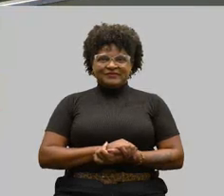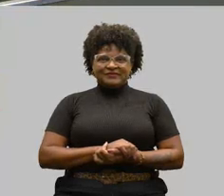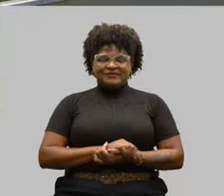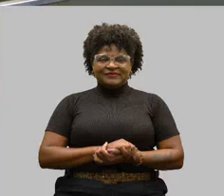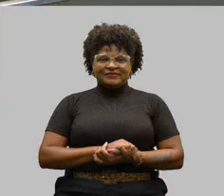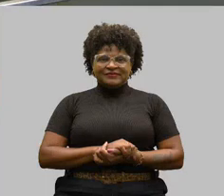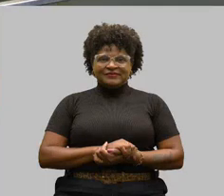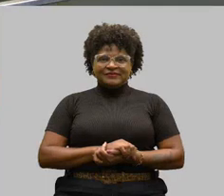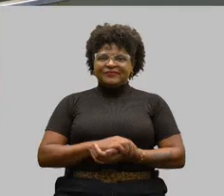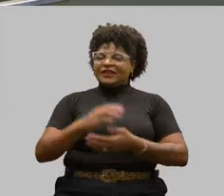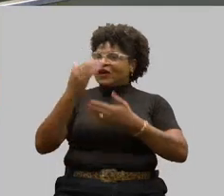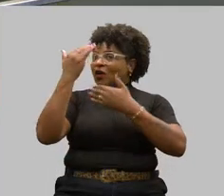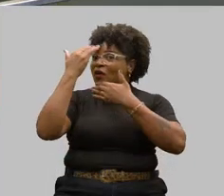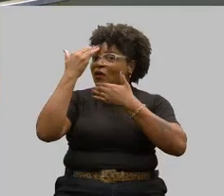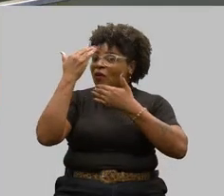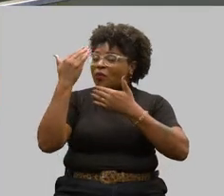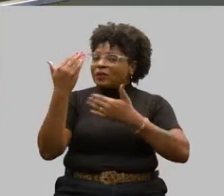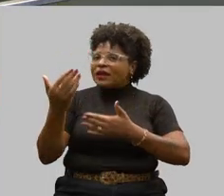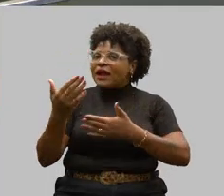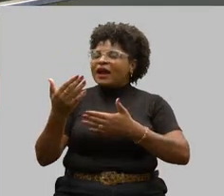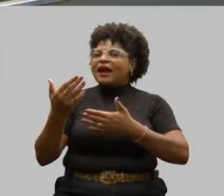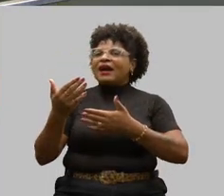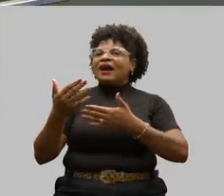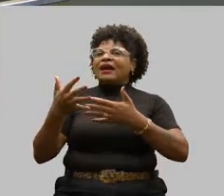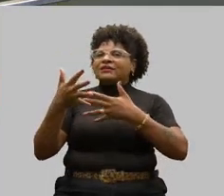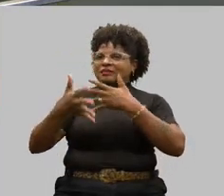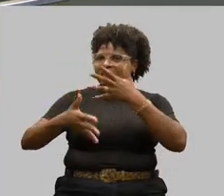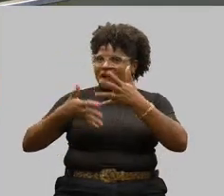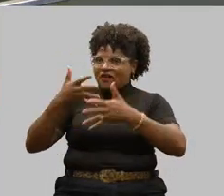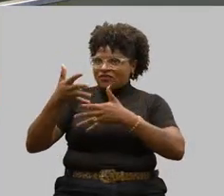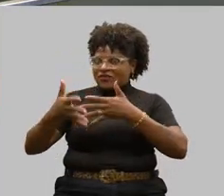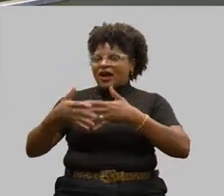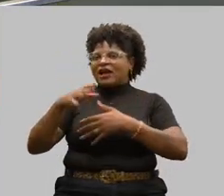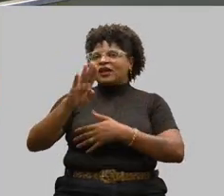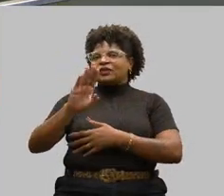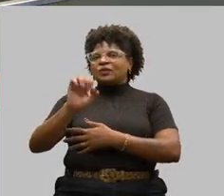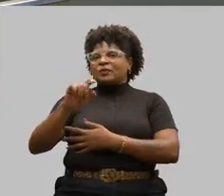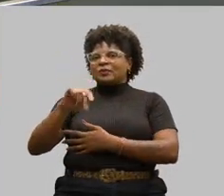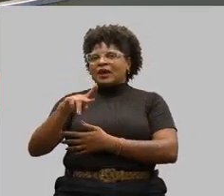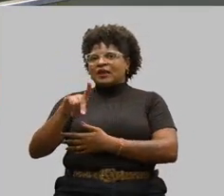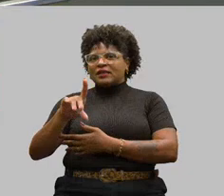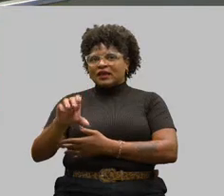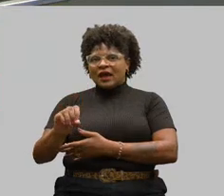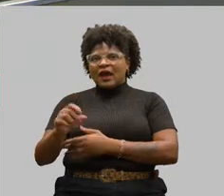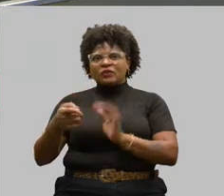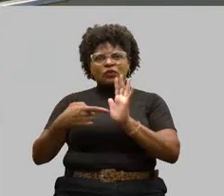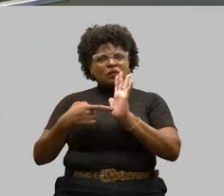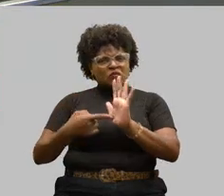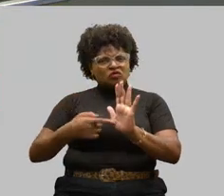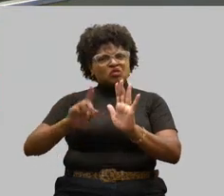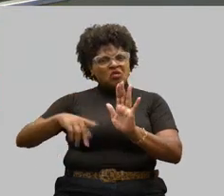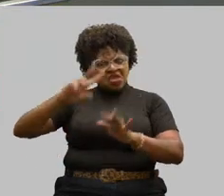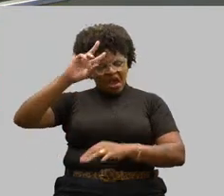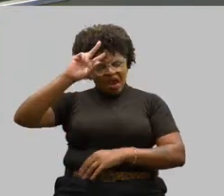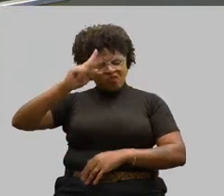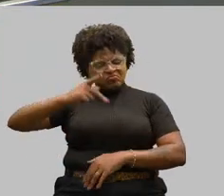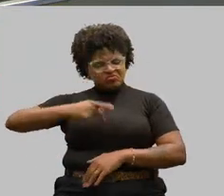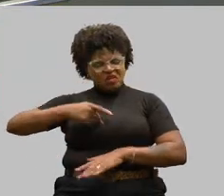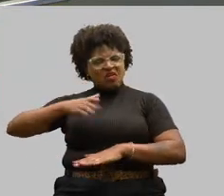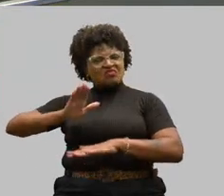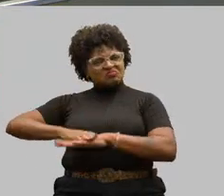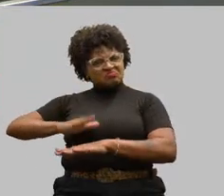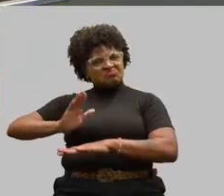é muito obrigado as palavras do Bernardo Gontijo mostrou a independência mostrando aí